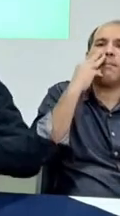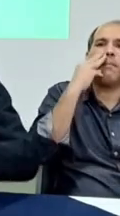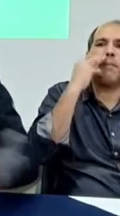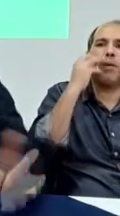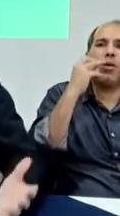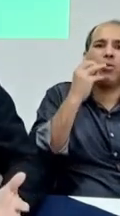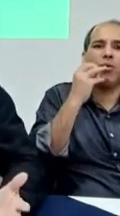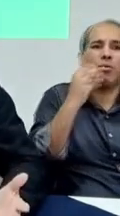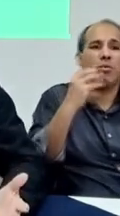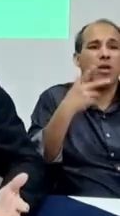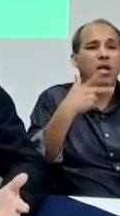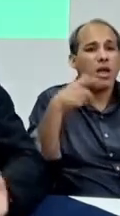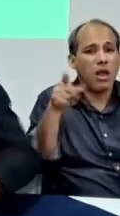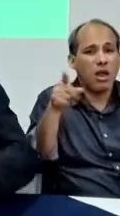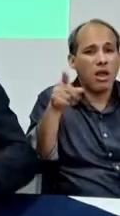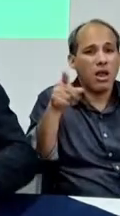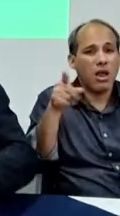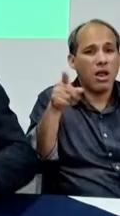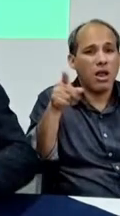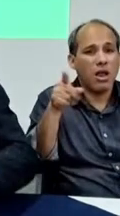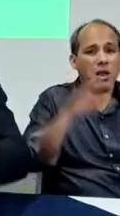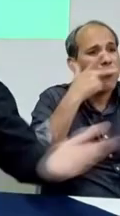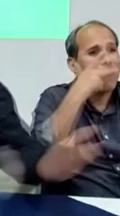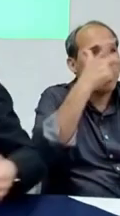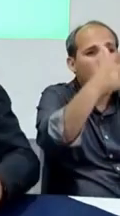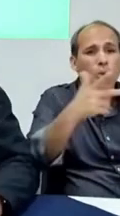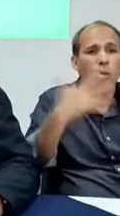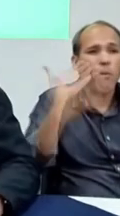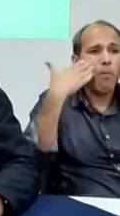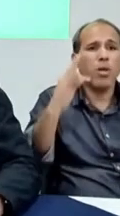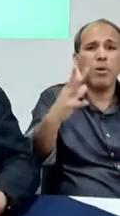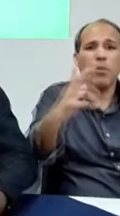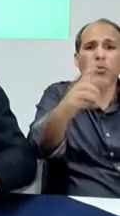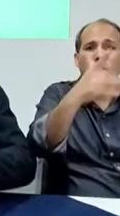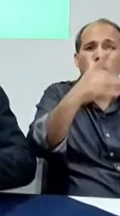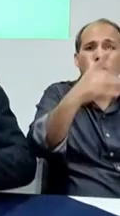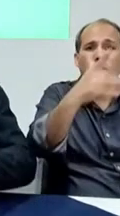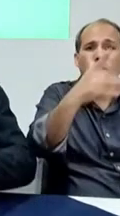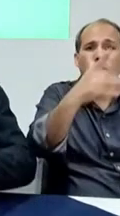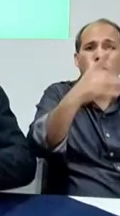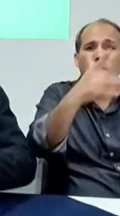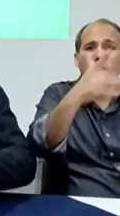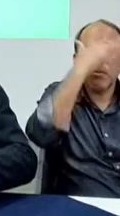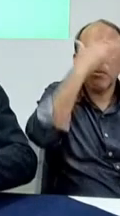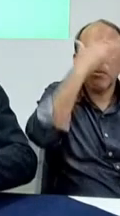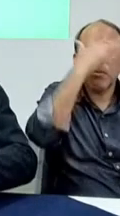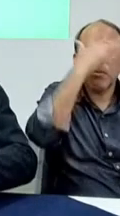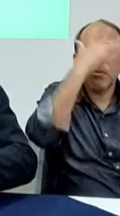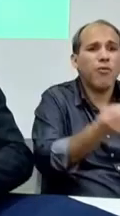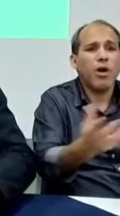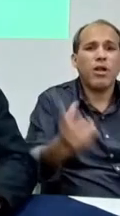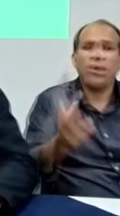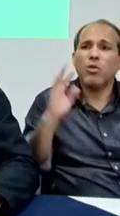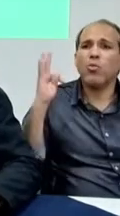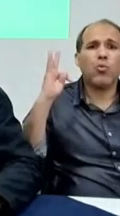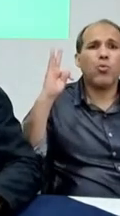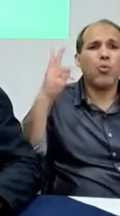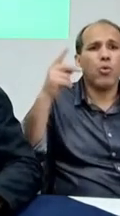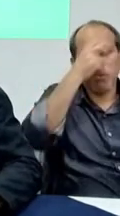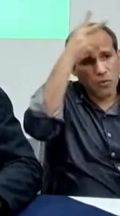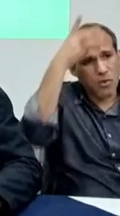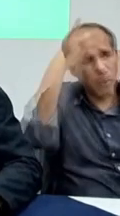conversa que ele falou publicamente, falou para várias pessoas: olha, nós atendemos a todos os